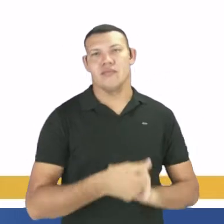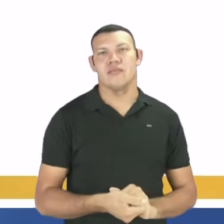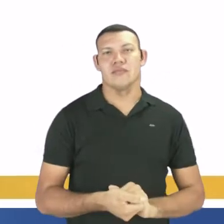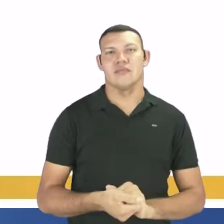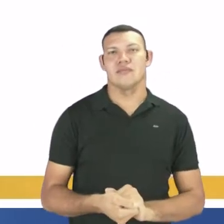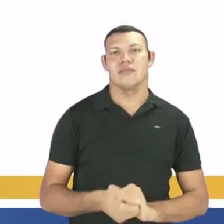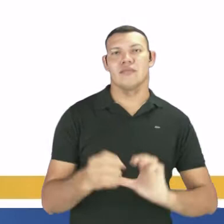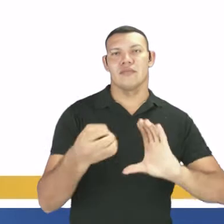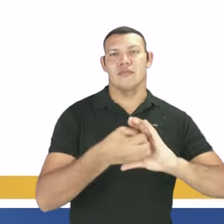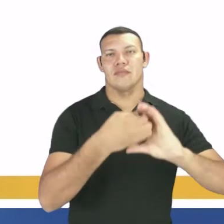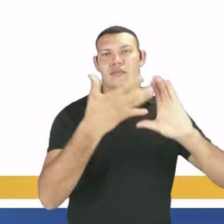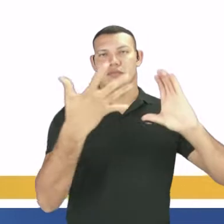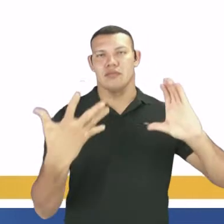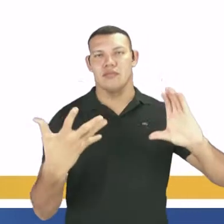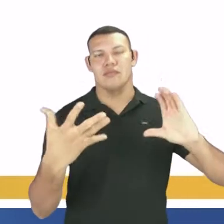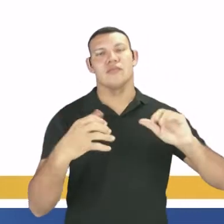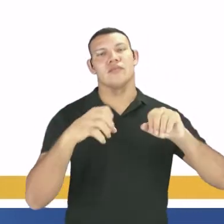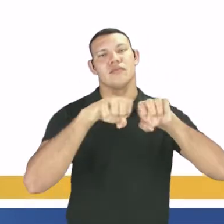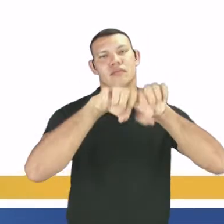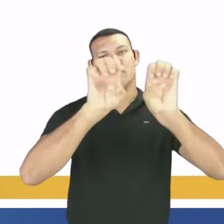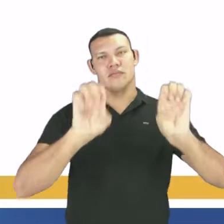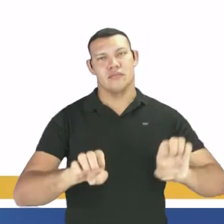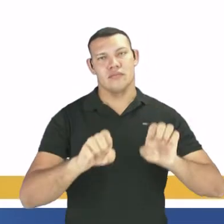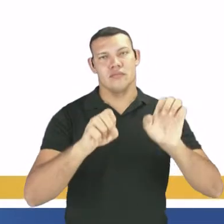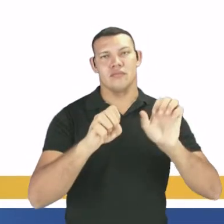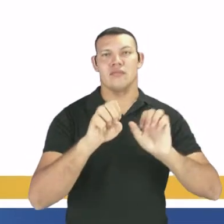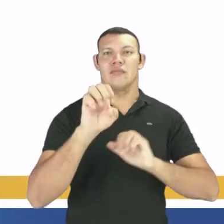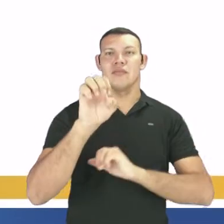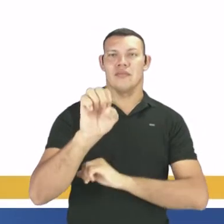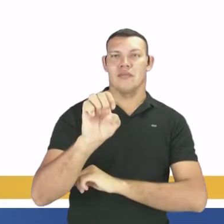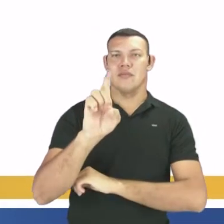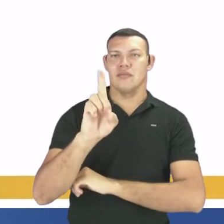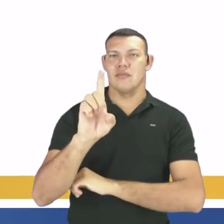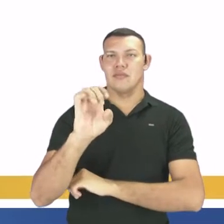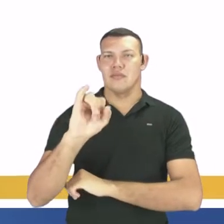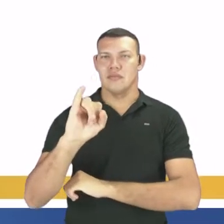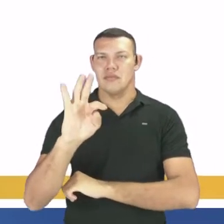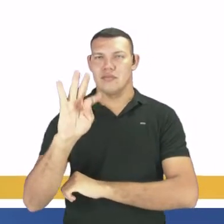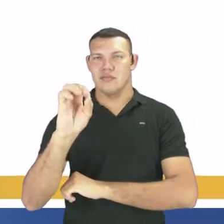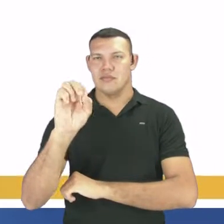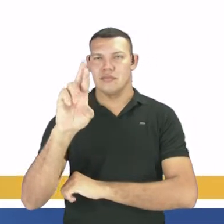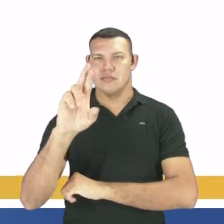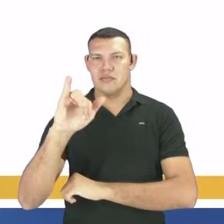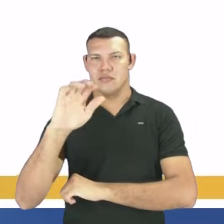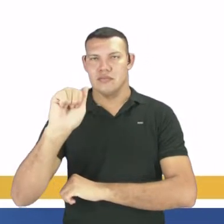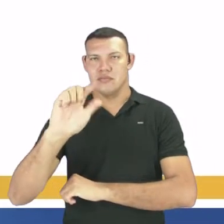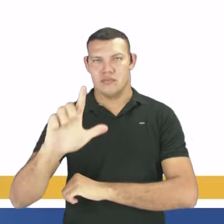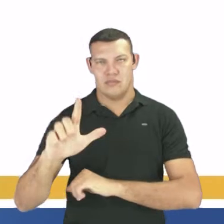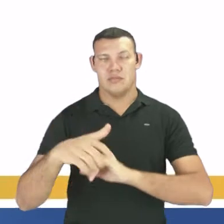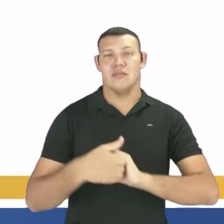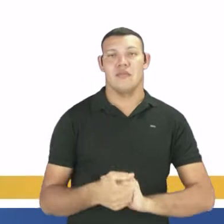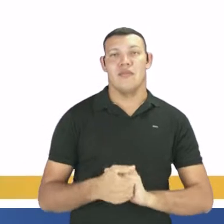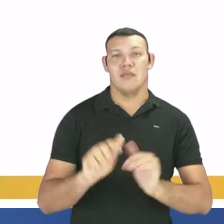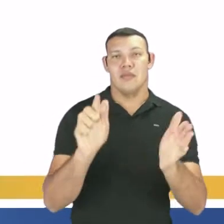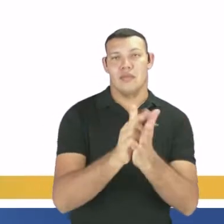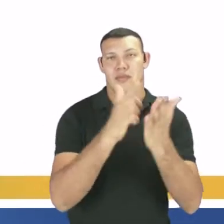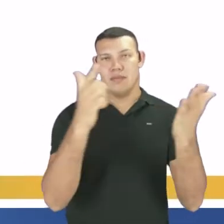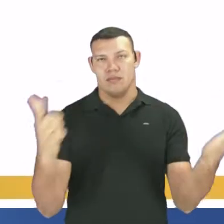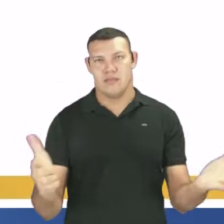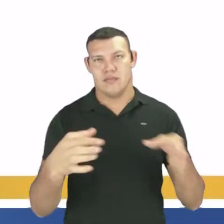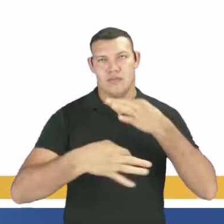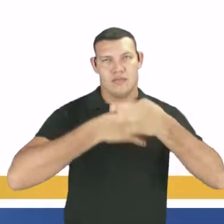Características e estrutura de um editorial. O editorial é um gênero textual de cunho jornalístico,